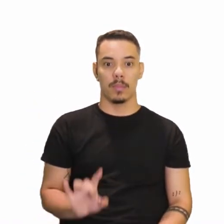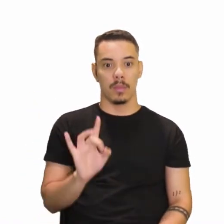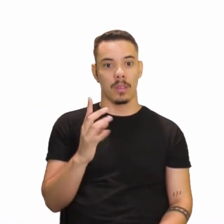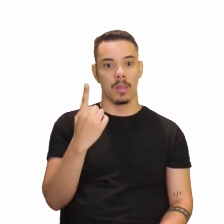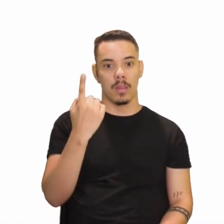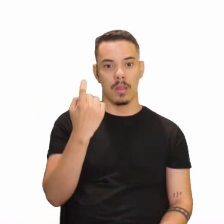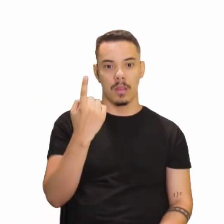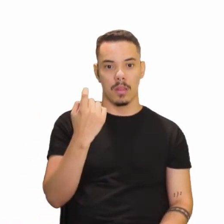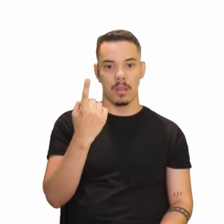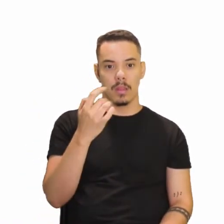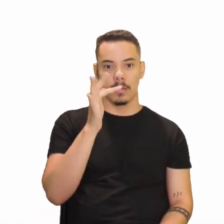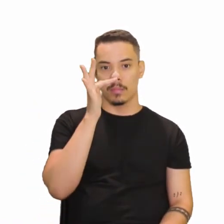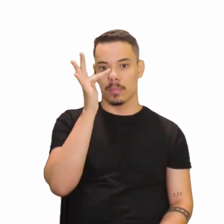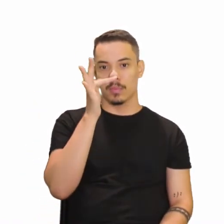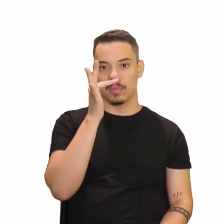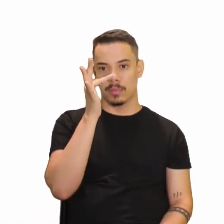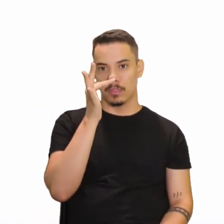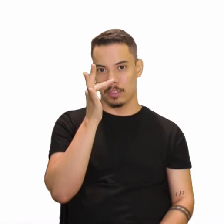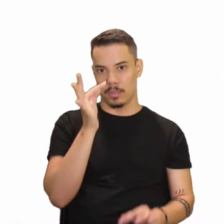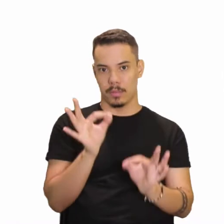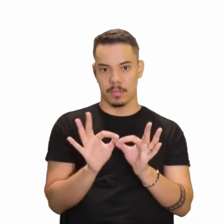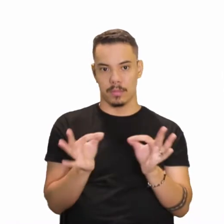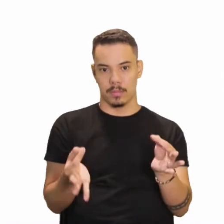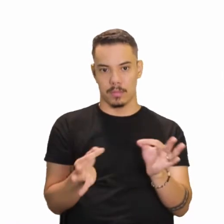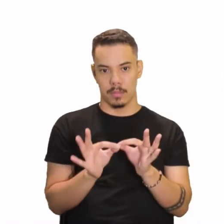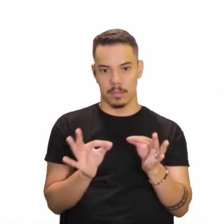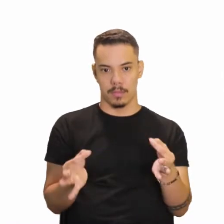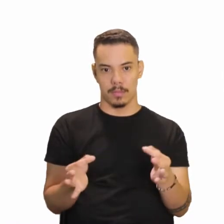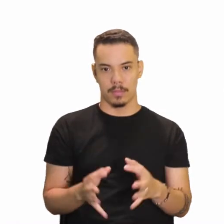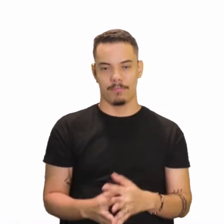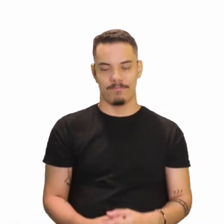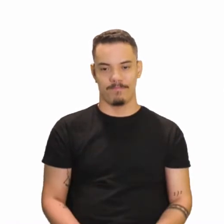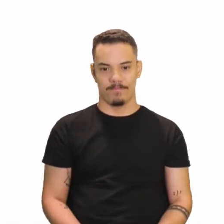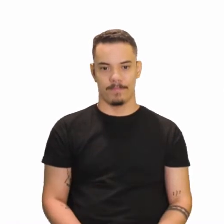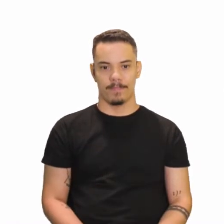uma plantinha Tá certo